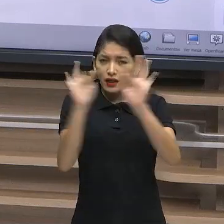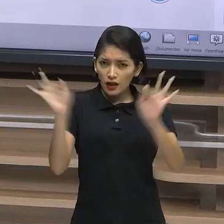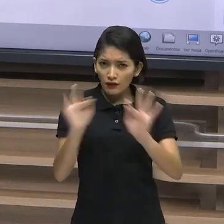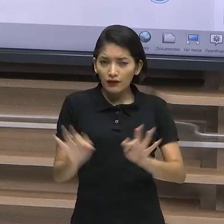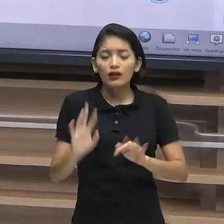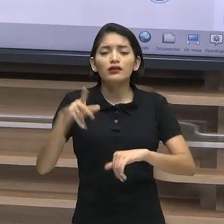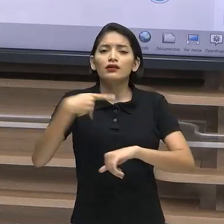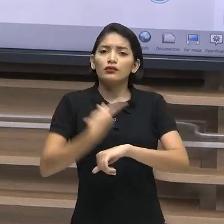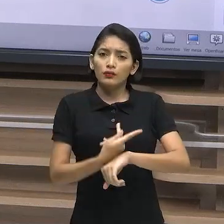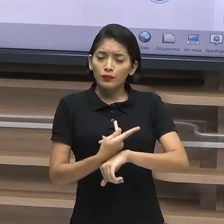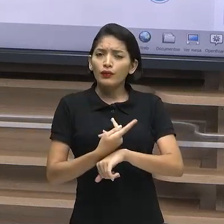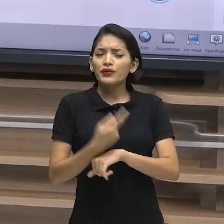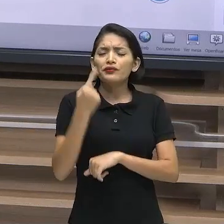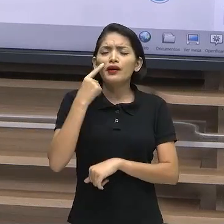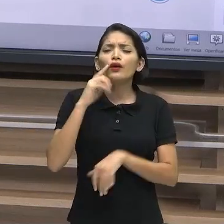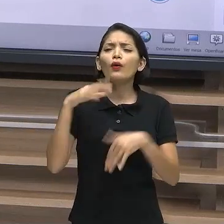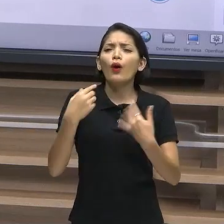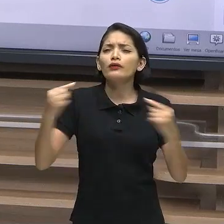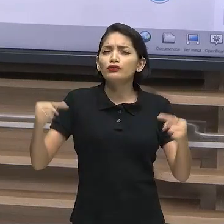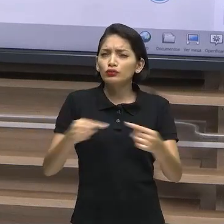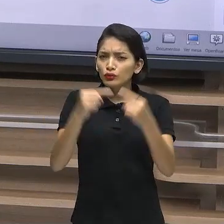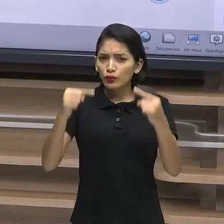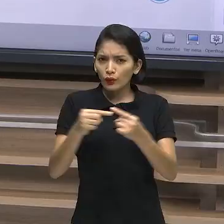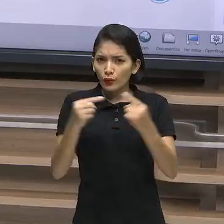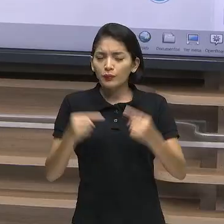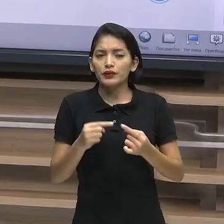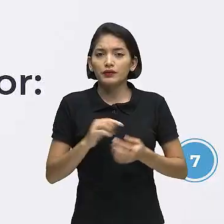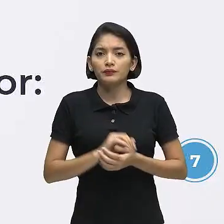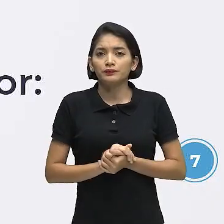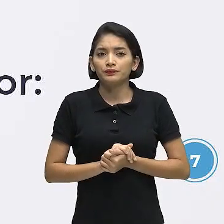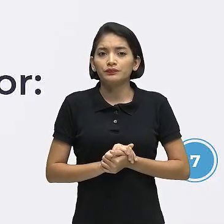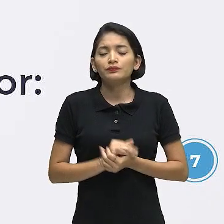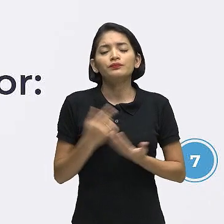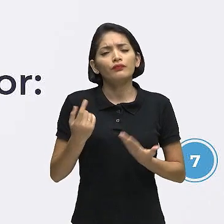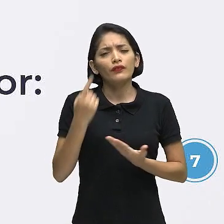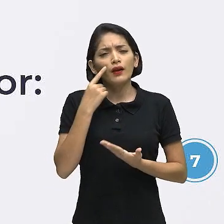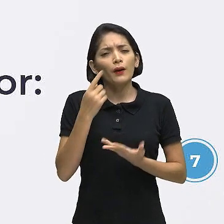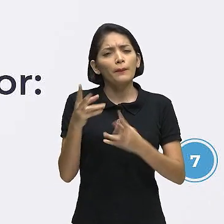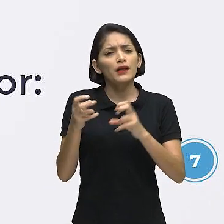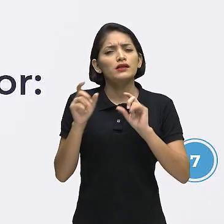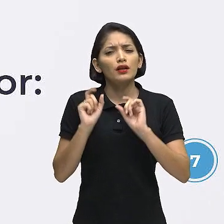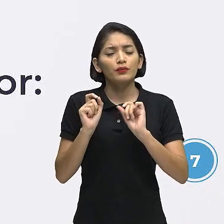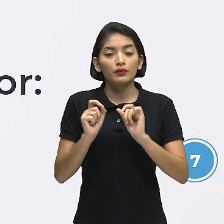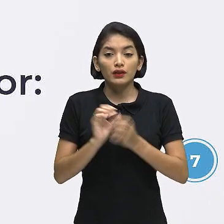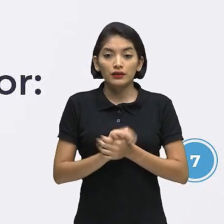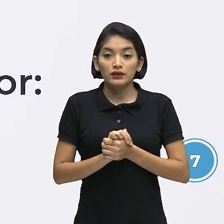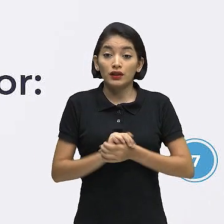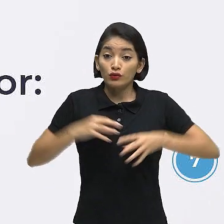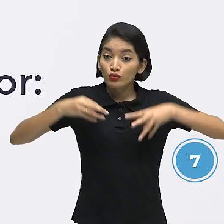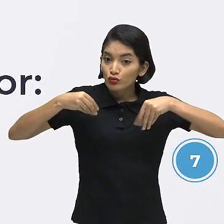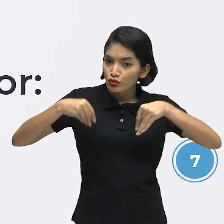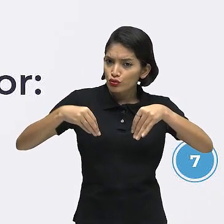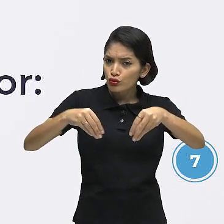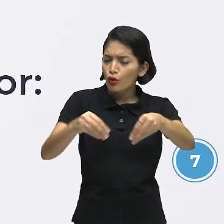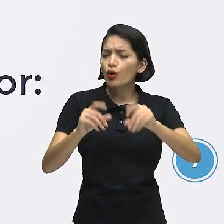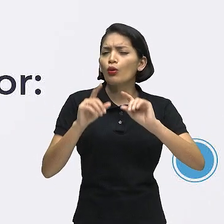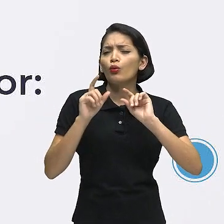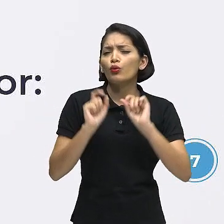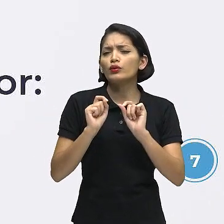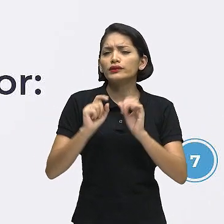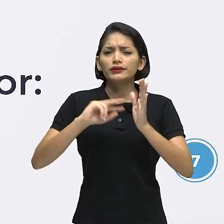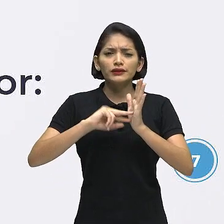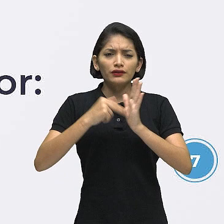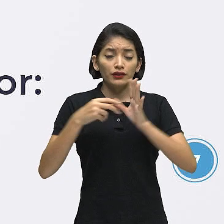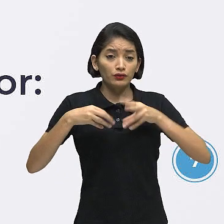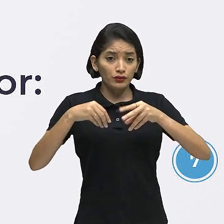vai observar qual é a alternativa correta, né? Então a gente observa aí, que ele está falando sobre o solo. O que que o solo é? Né?